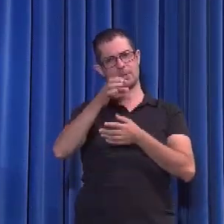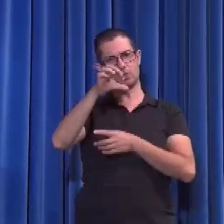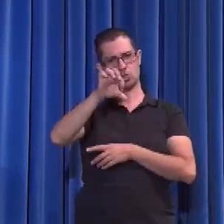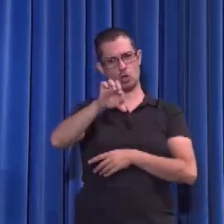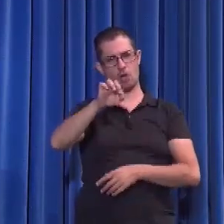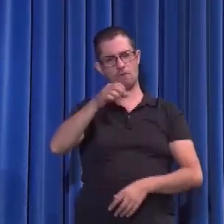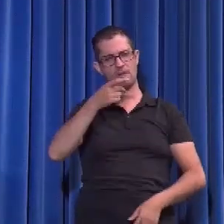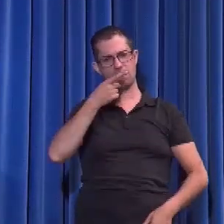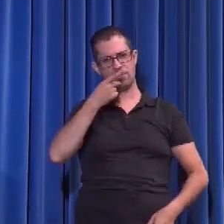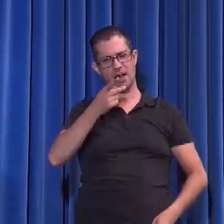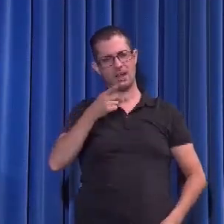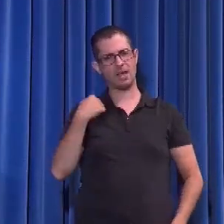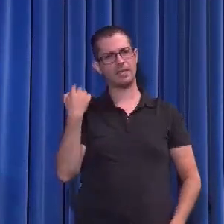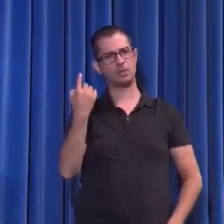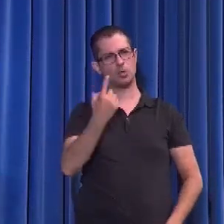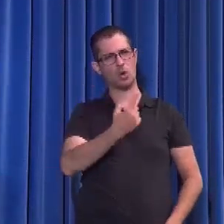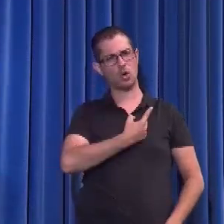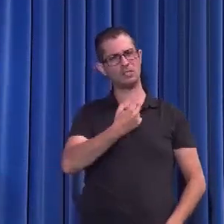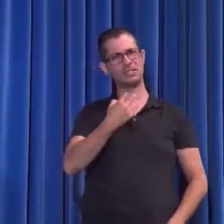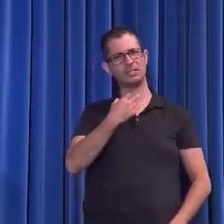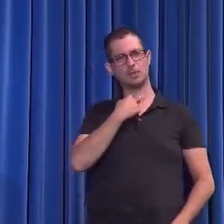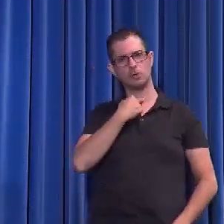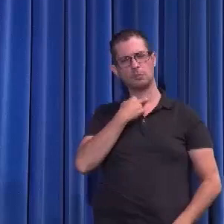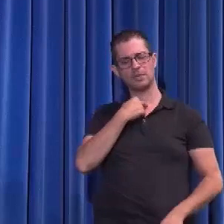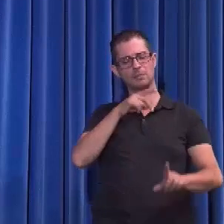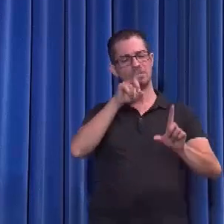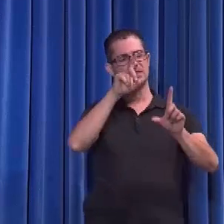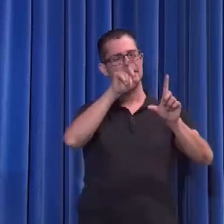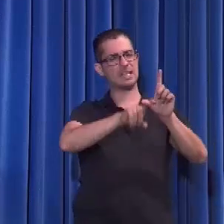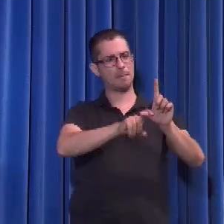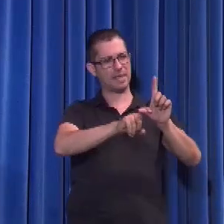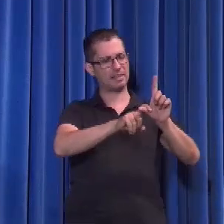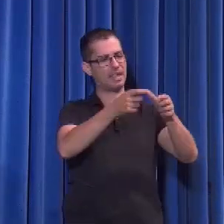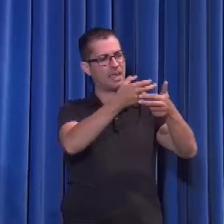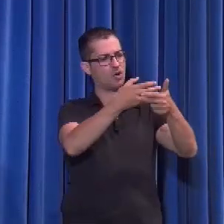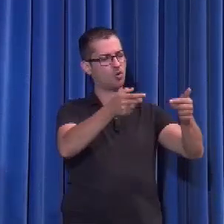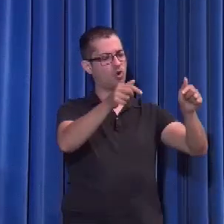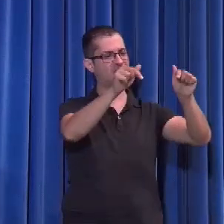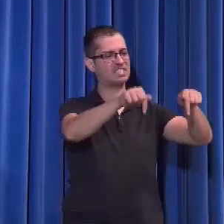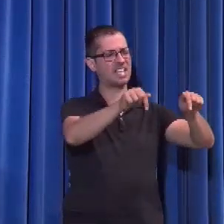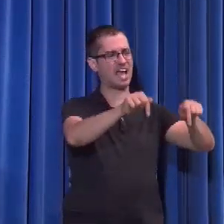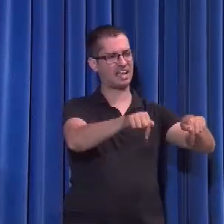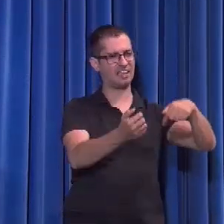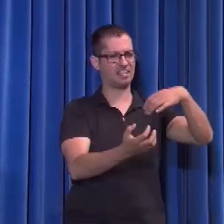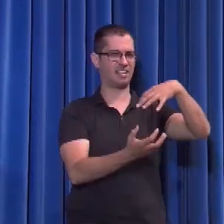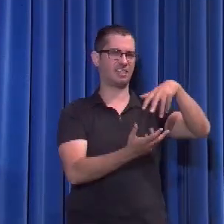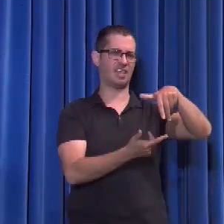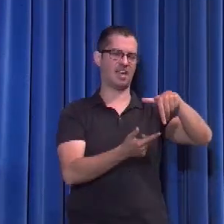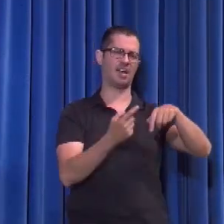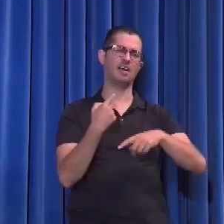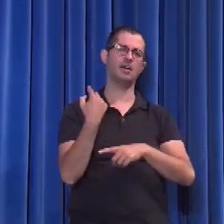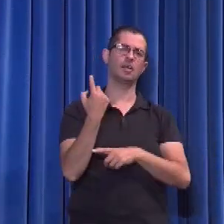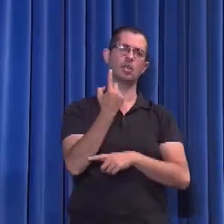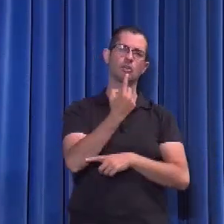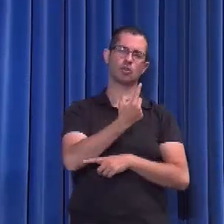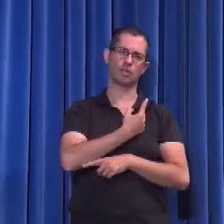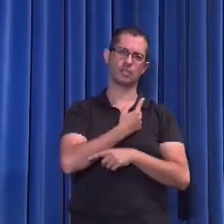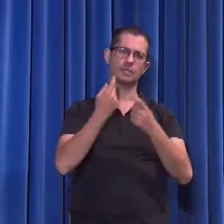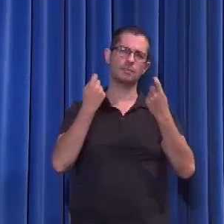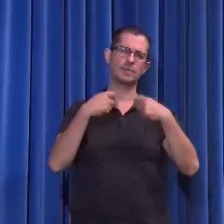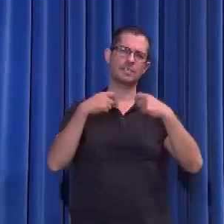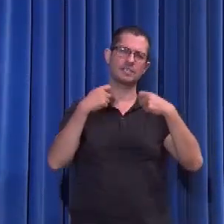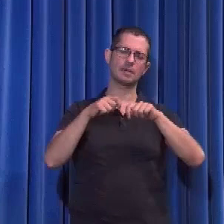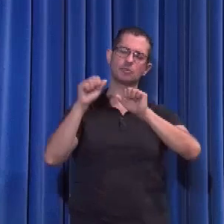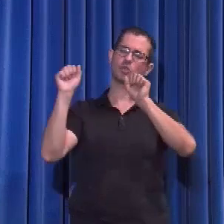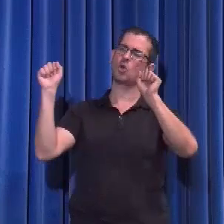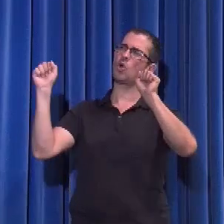diz que nós não podemos depender de nada disto no dia da angústia. Nós devemos